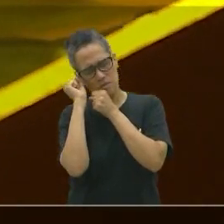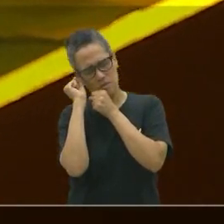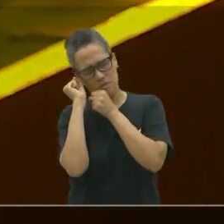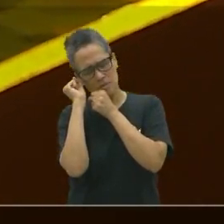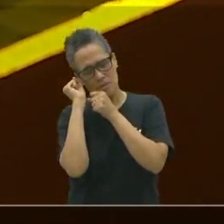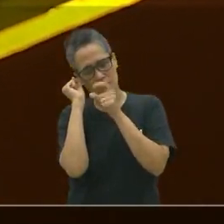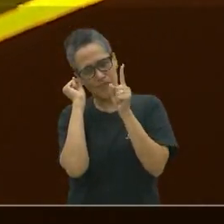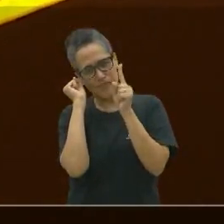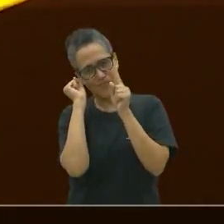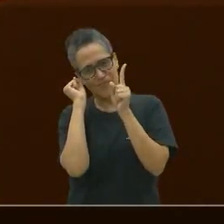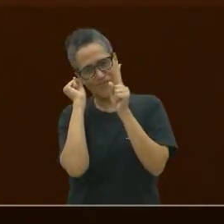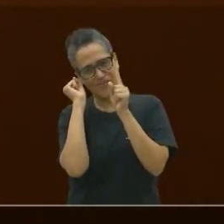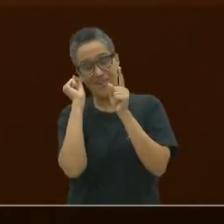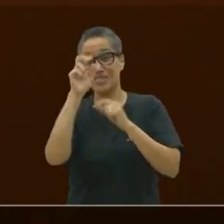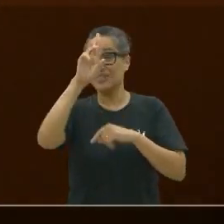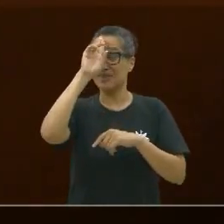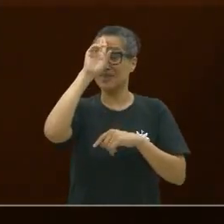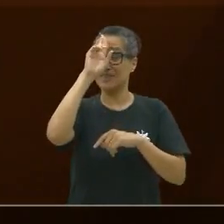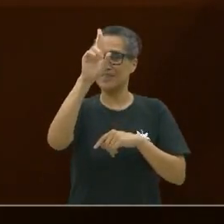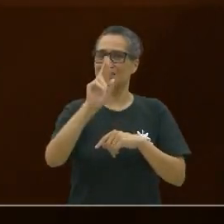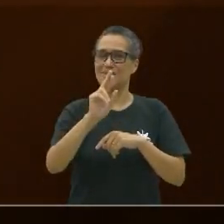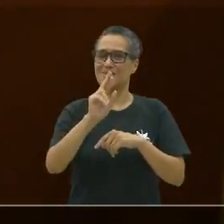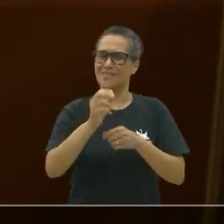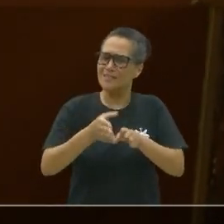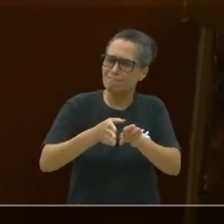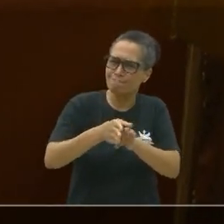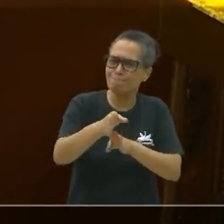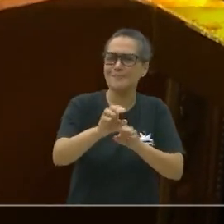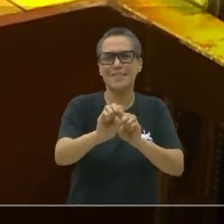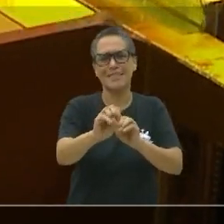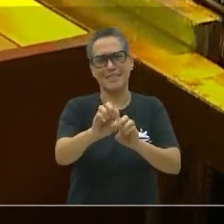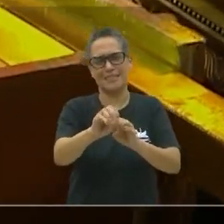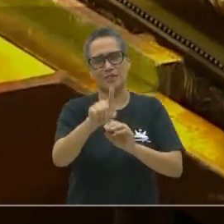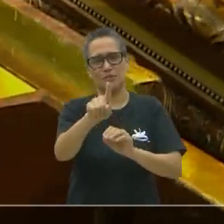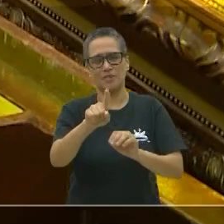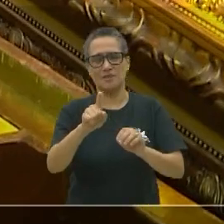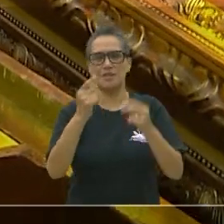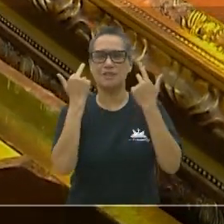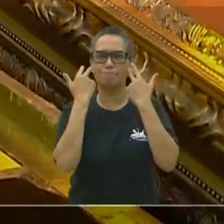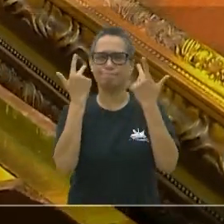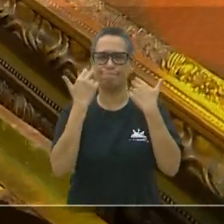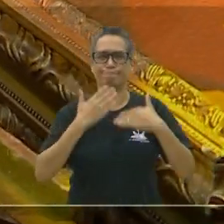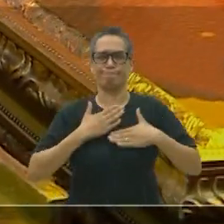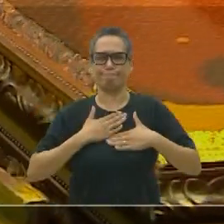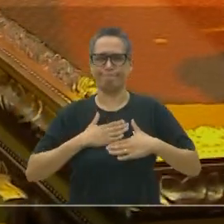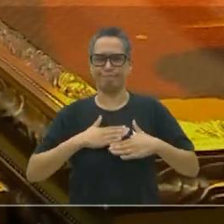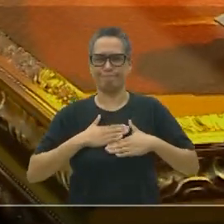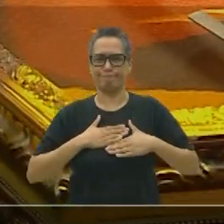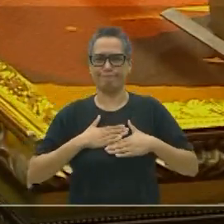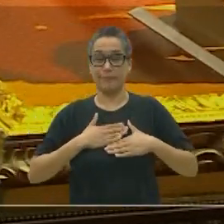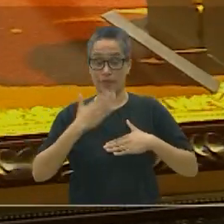Ele só está te ensinando a ser tranquilo diante das suas tempestades.